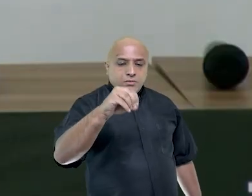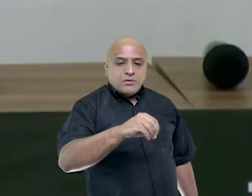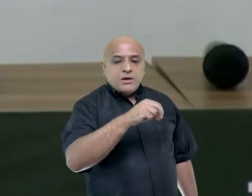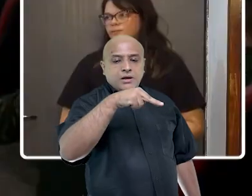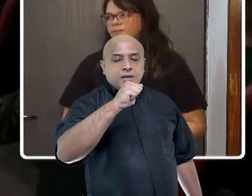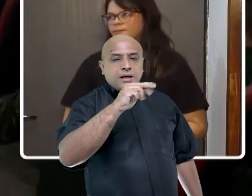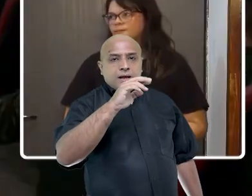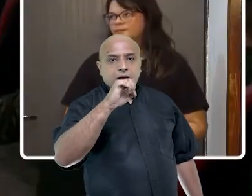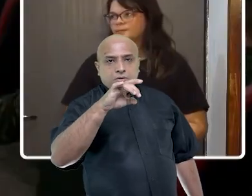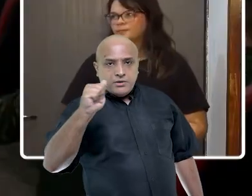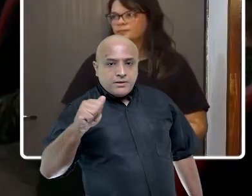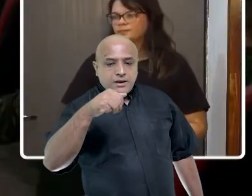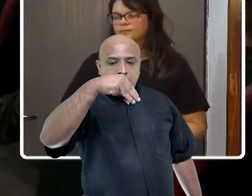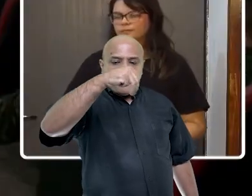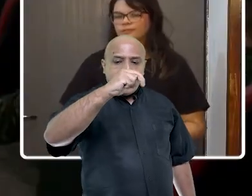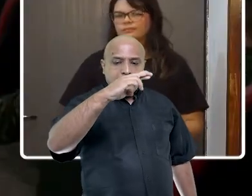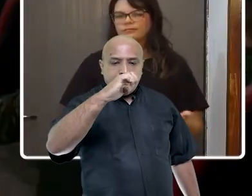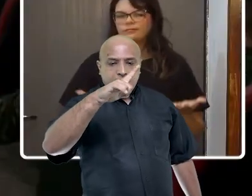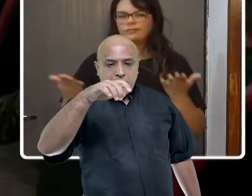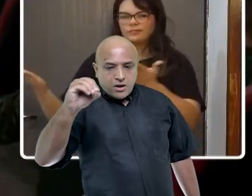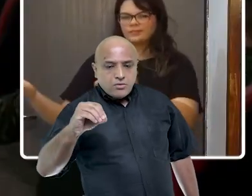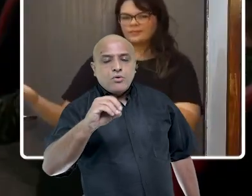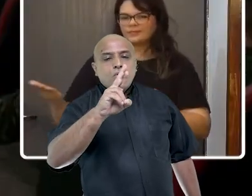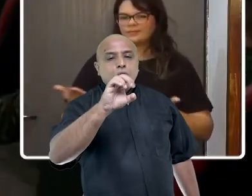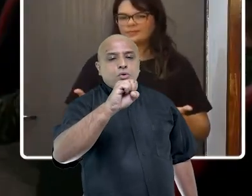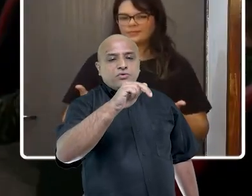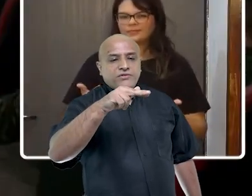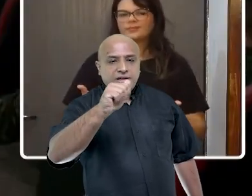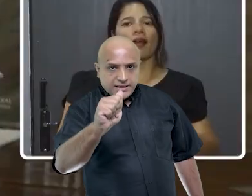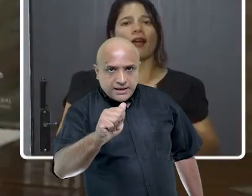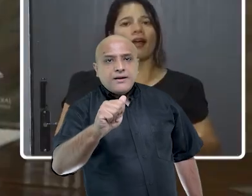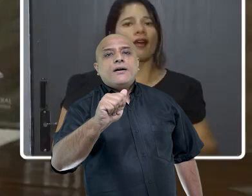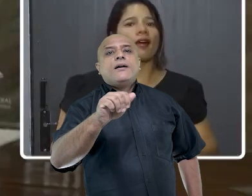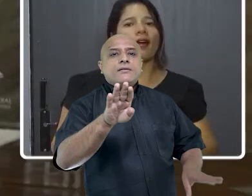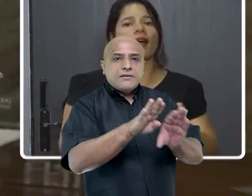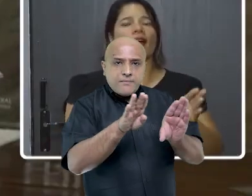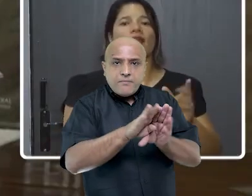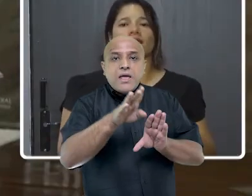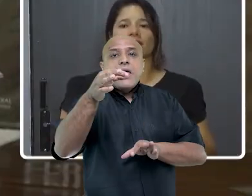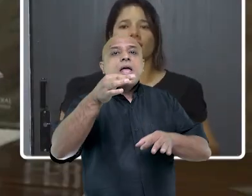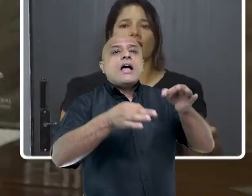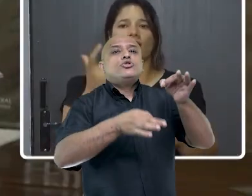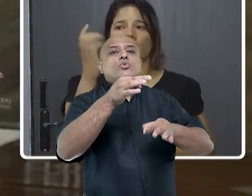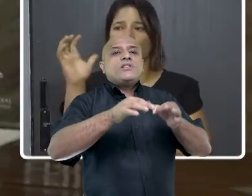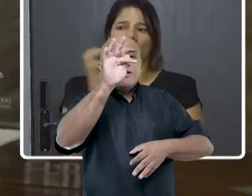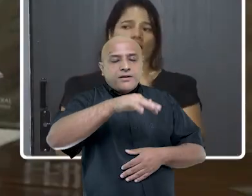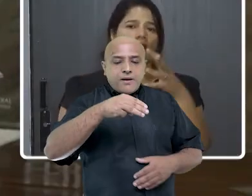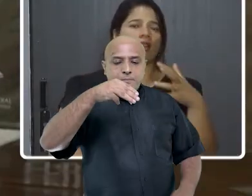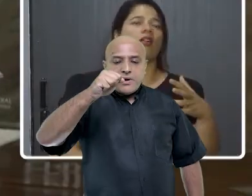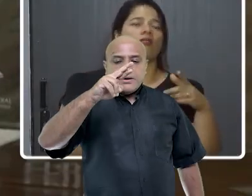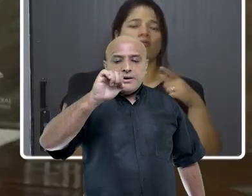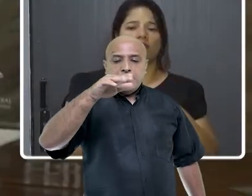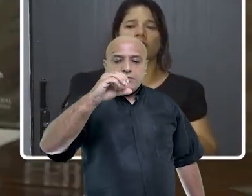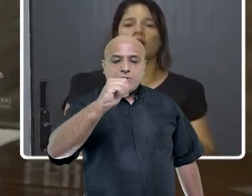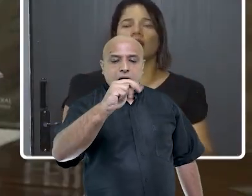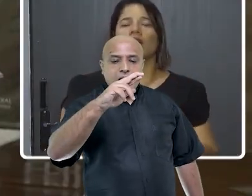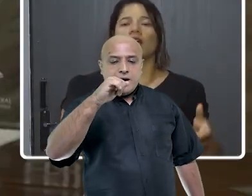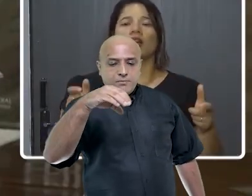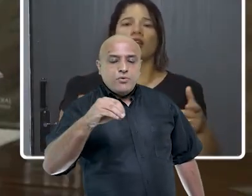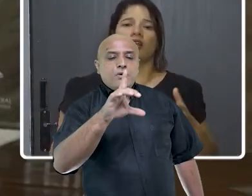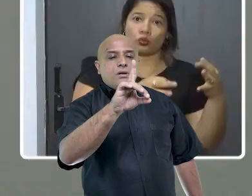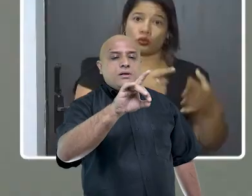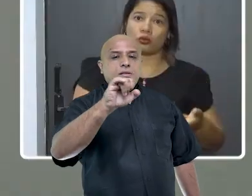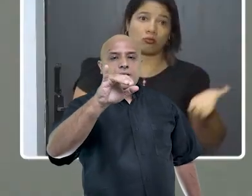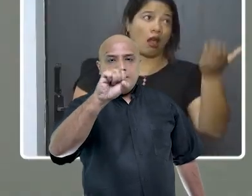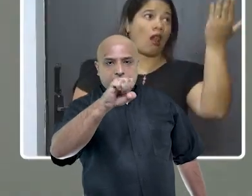Carolina Roman, Marcelo Albernaz, Rosana Noia Kaufmann, além das juízas federais Maralina do Carmo e Deise